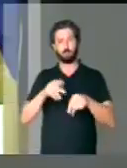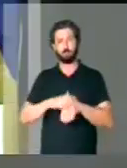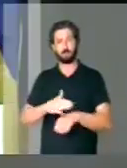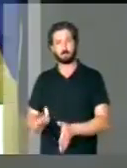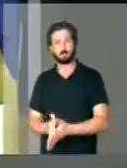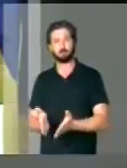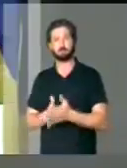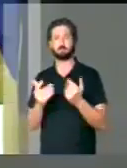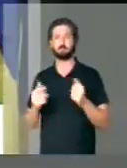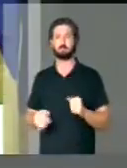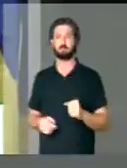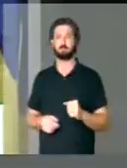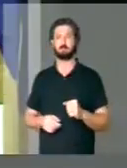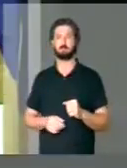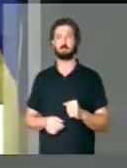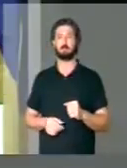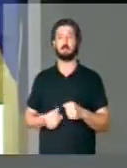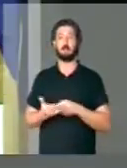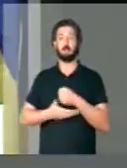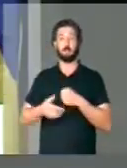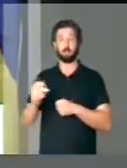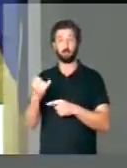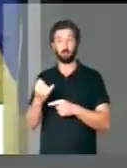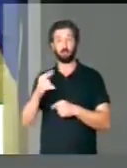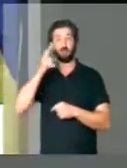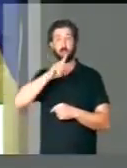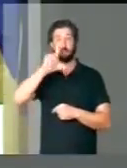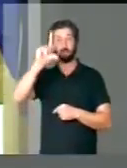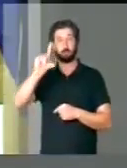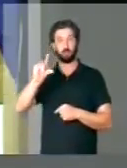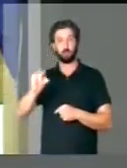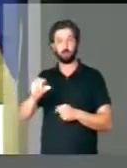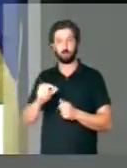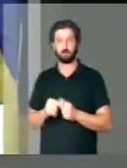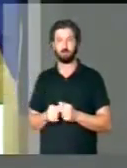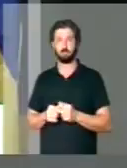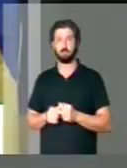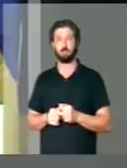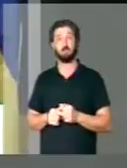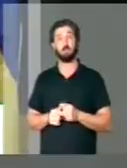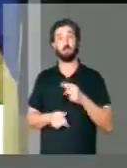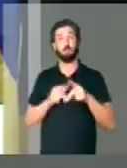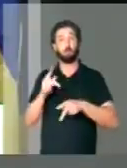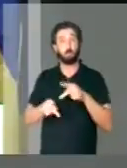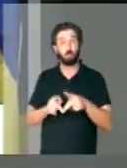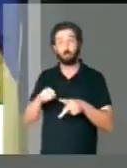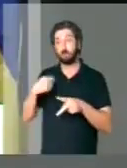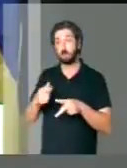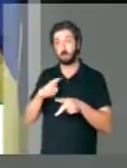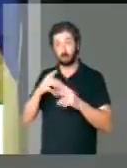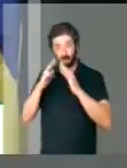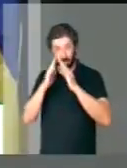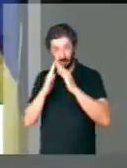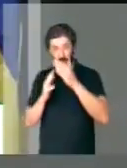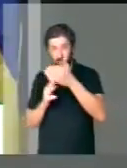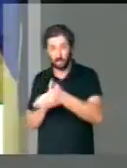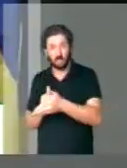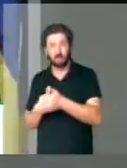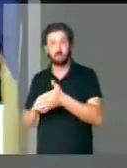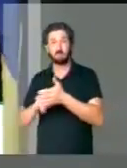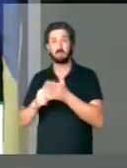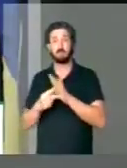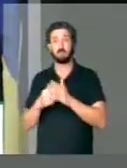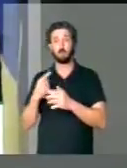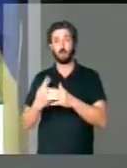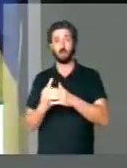humilde, que está tendo a sua taxa básica de juros reduzida. Isso para o povo brasileiro, para aquele que está na sua casinha, significa